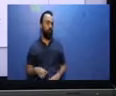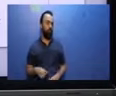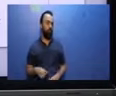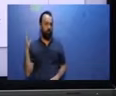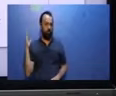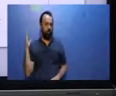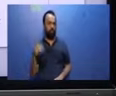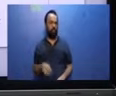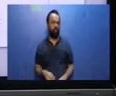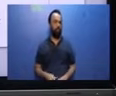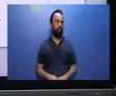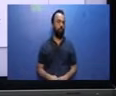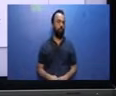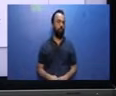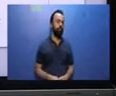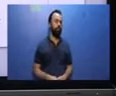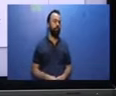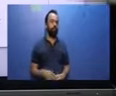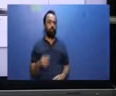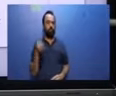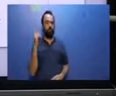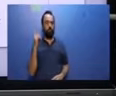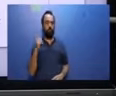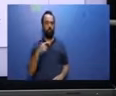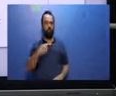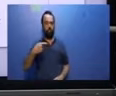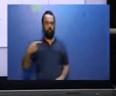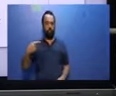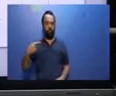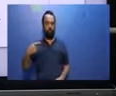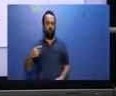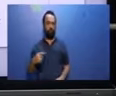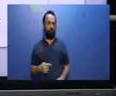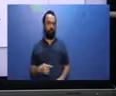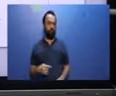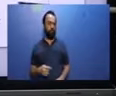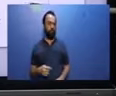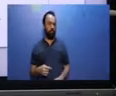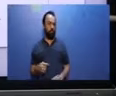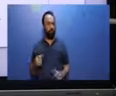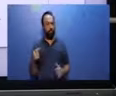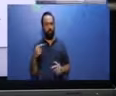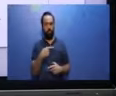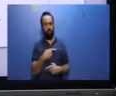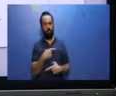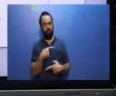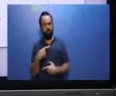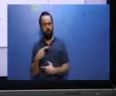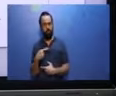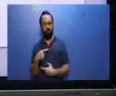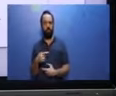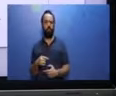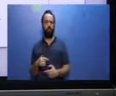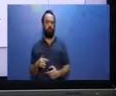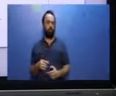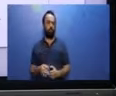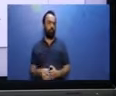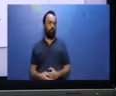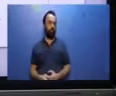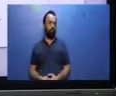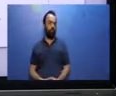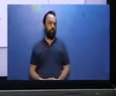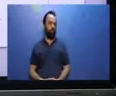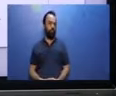essa daqui a irreversível pela um sentido só e essa daqui é reversível ela indica os dois cêntimos